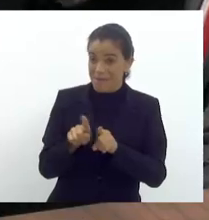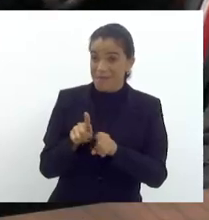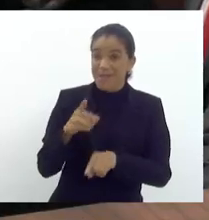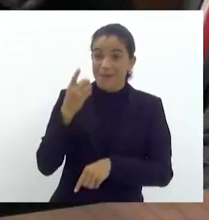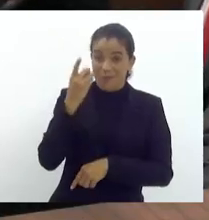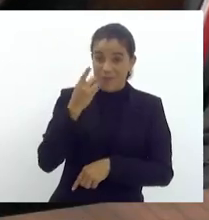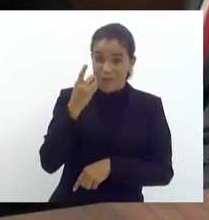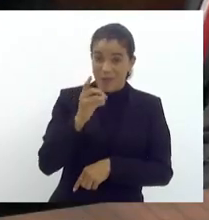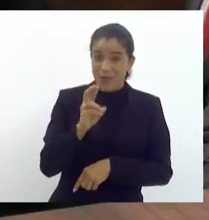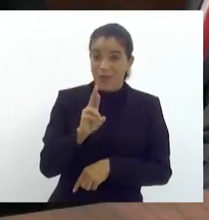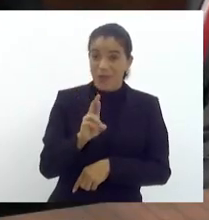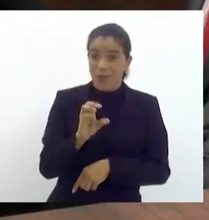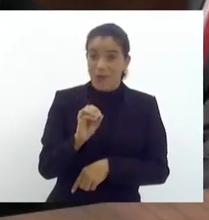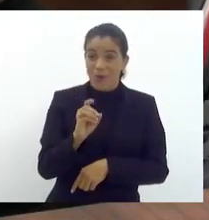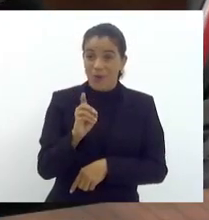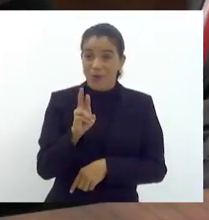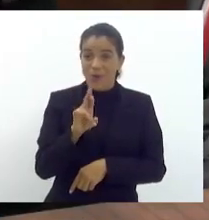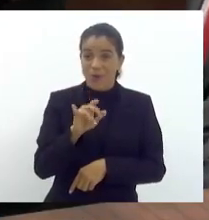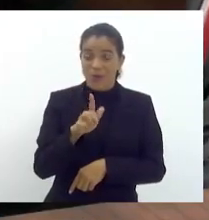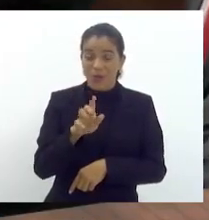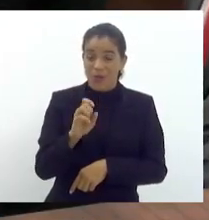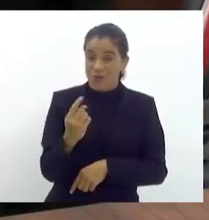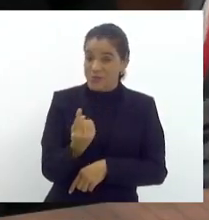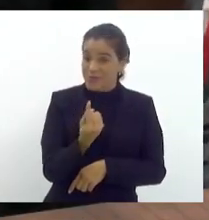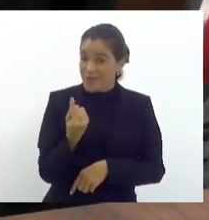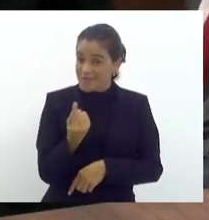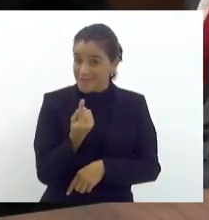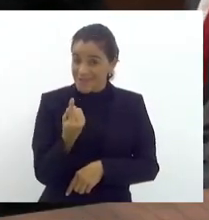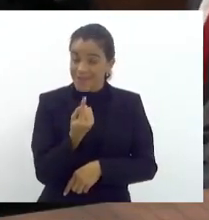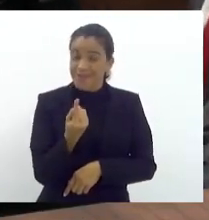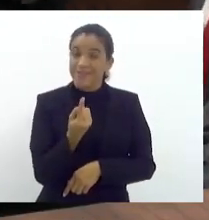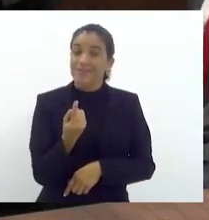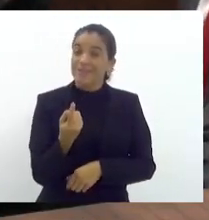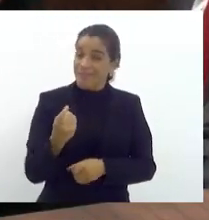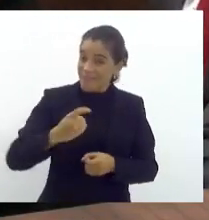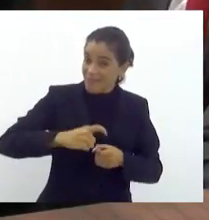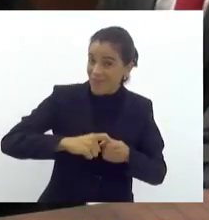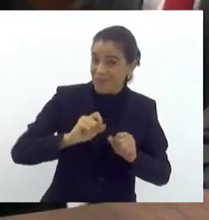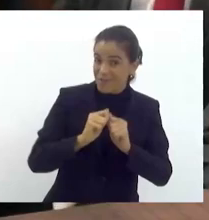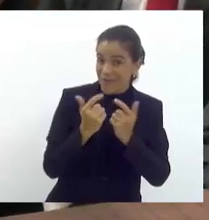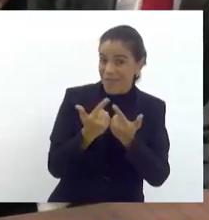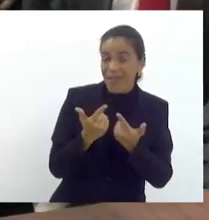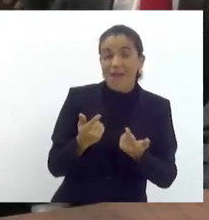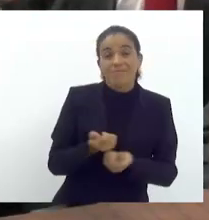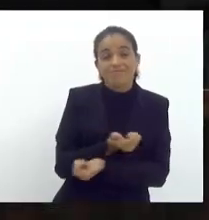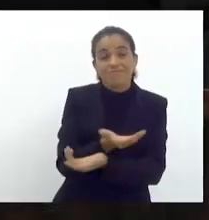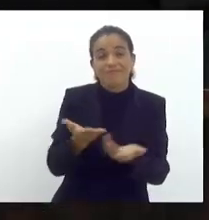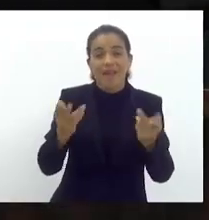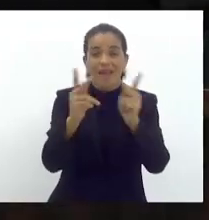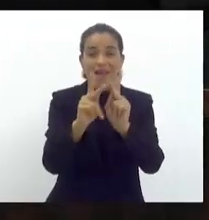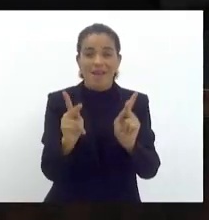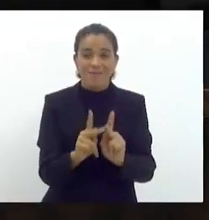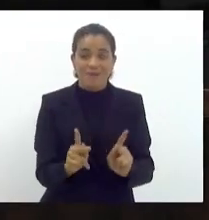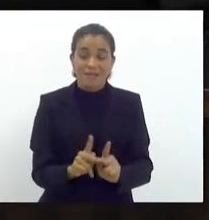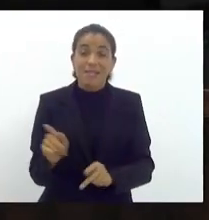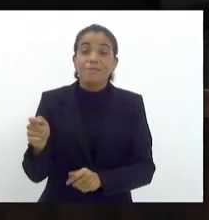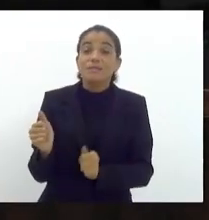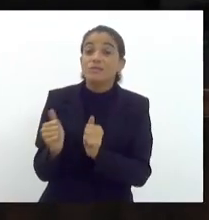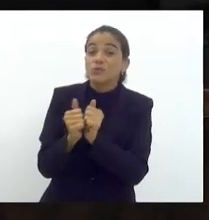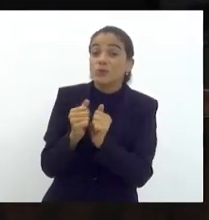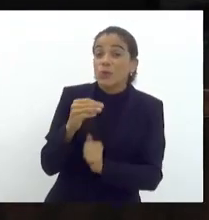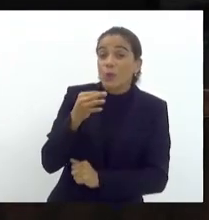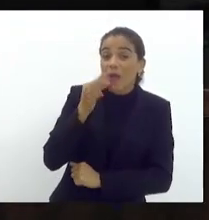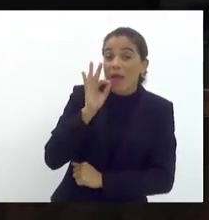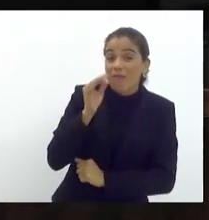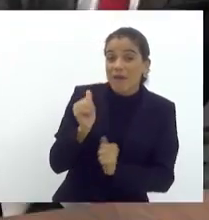Amorim sozinho então o retorno da casa de vossa excelência promove a paz entre todas as partes e